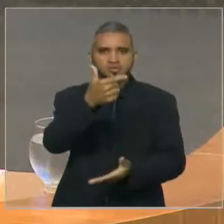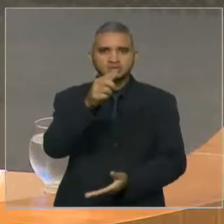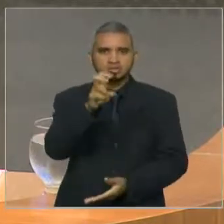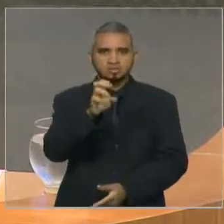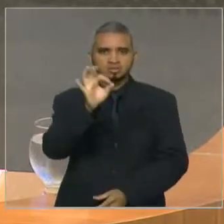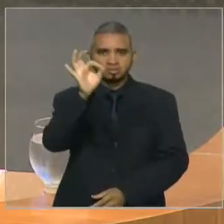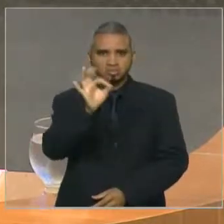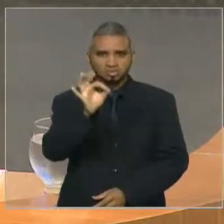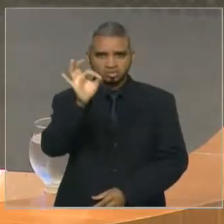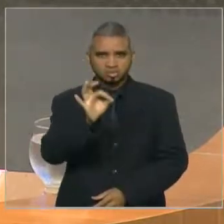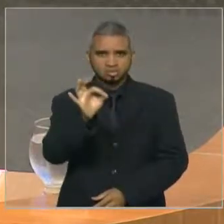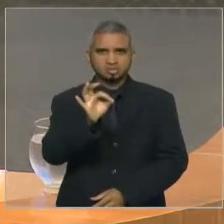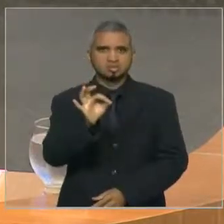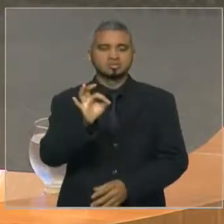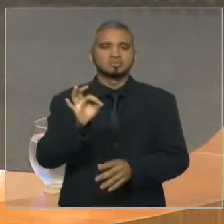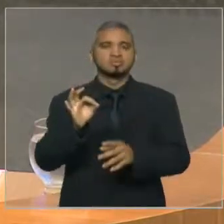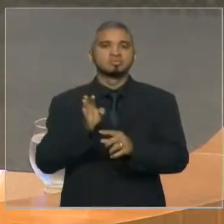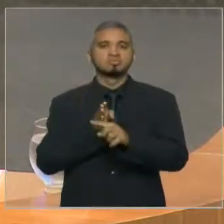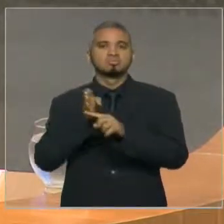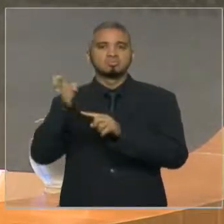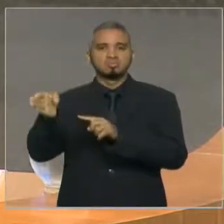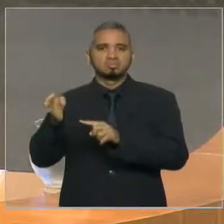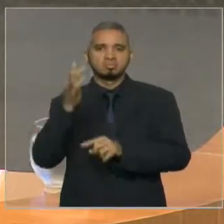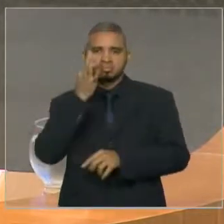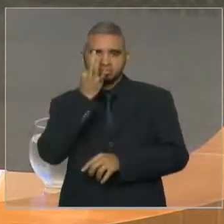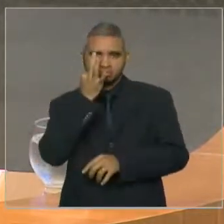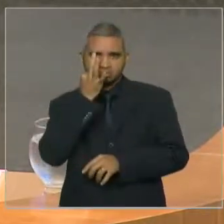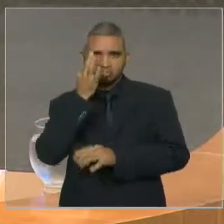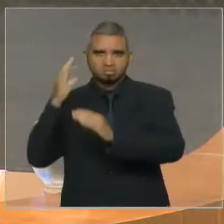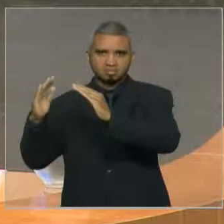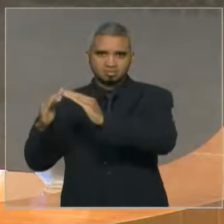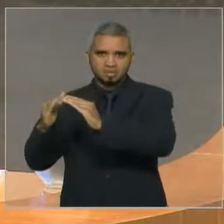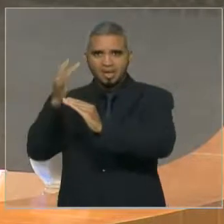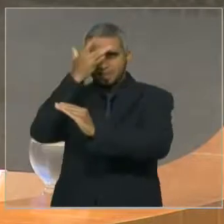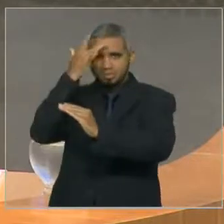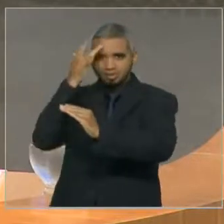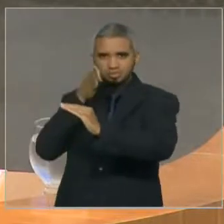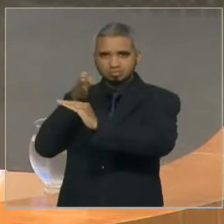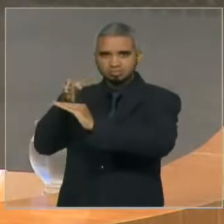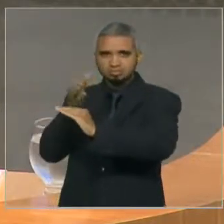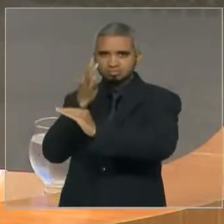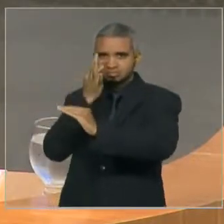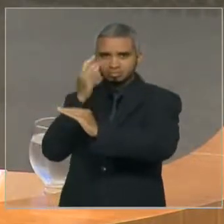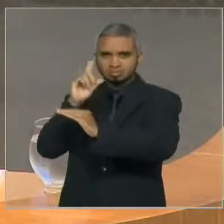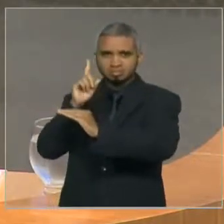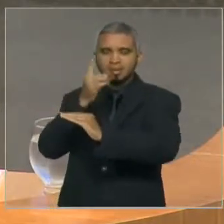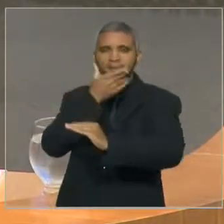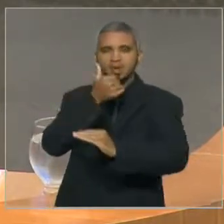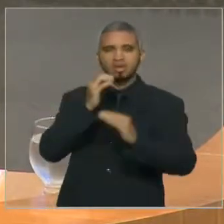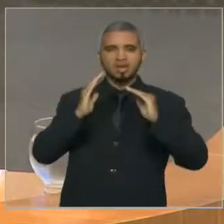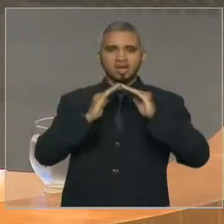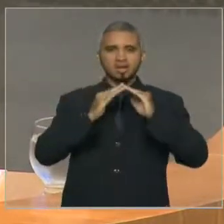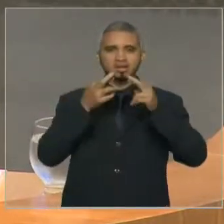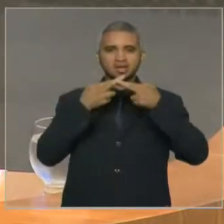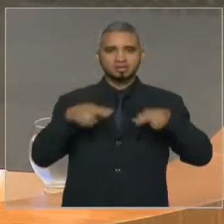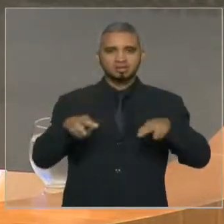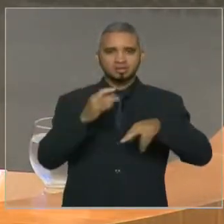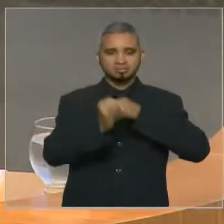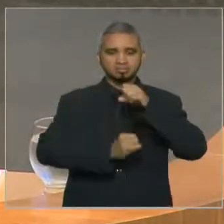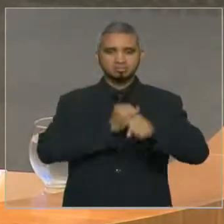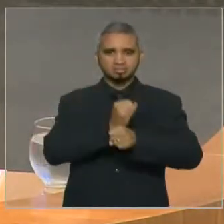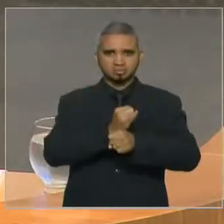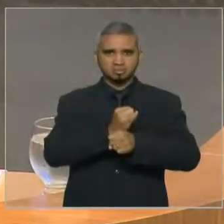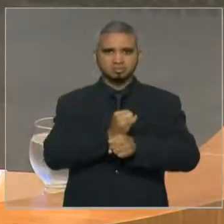25% da busca por atendimento nas unidades presenciais da Receita Federal desde 2012. Atualmente,